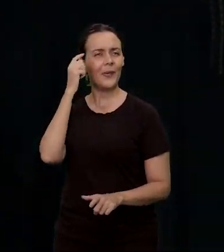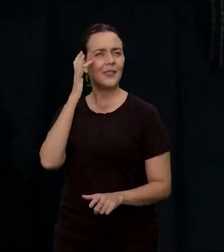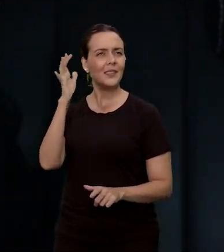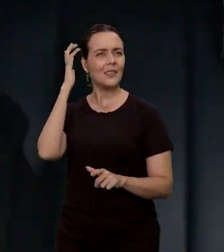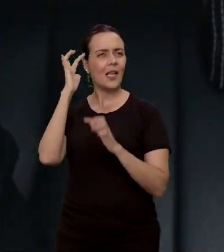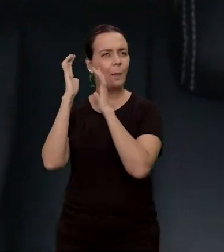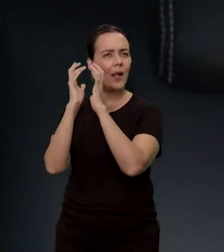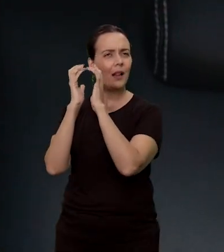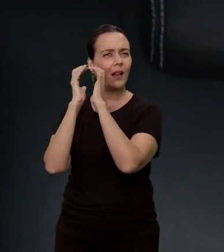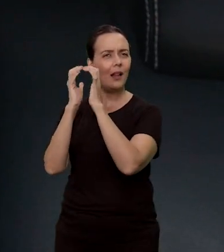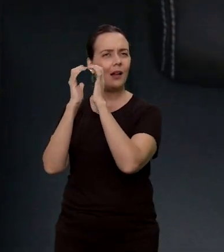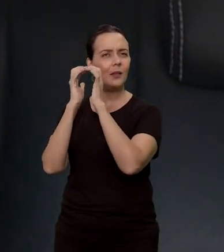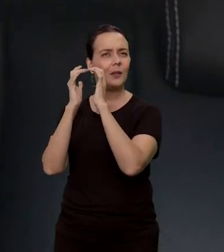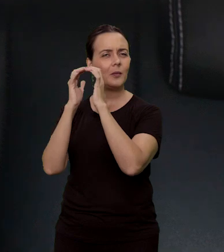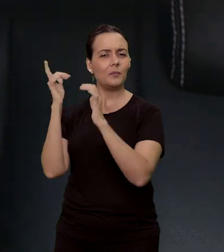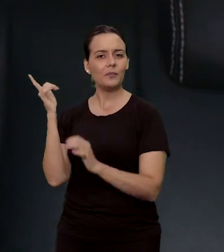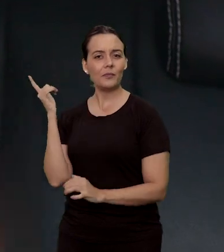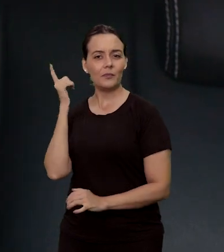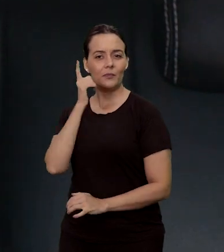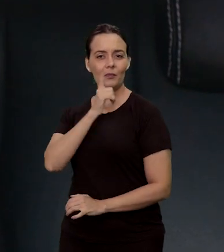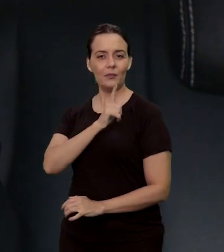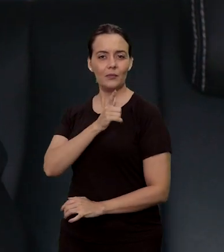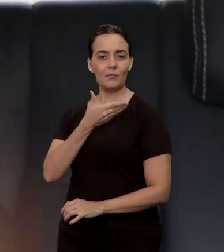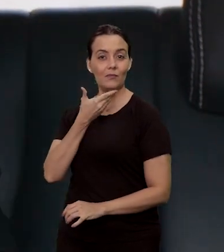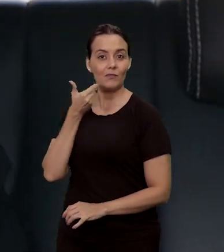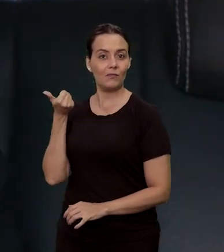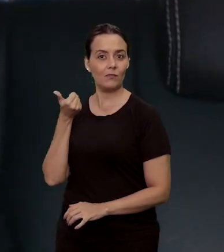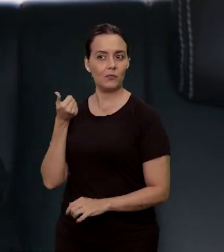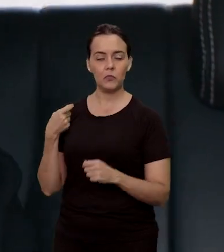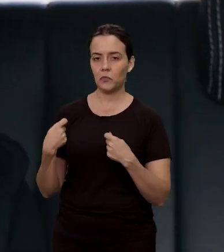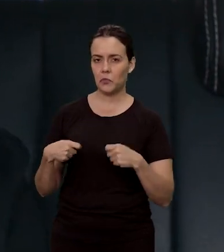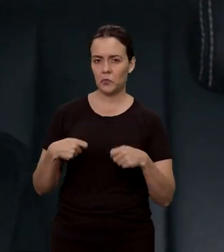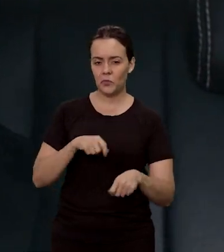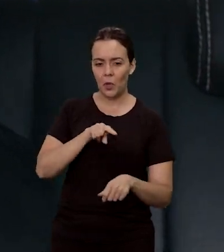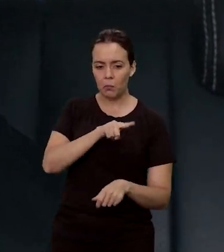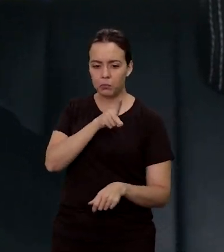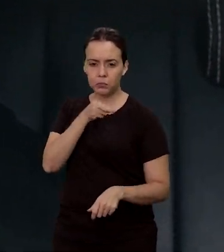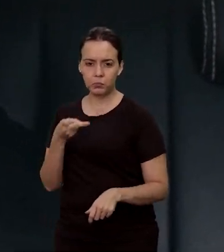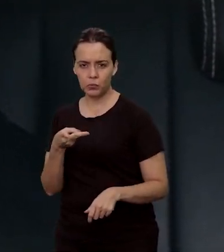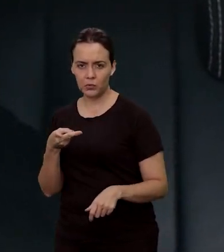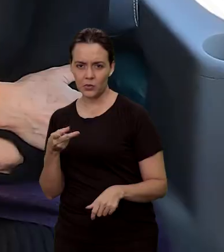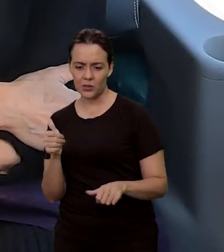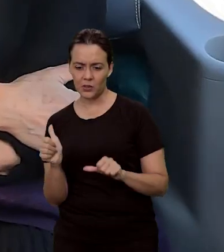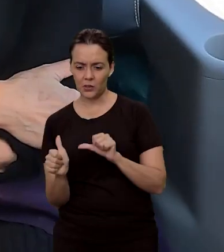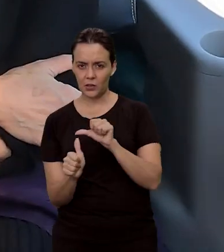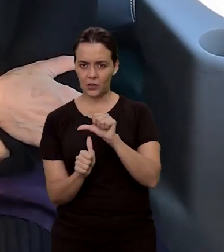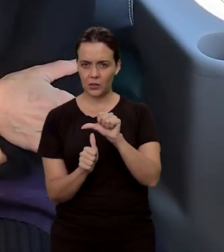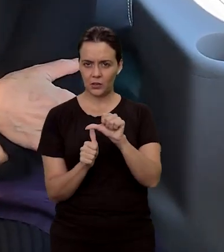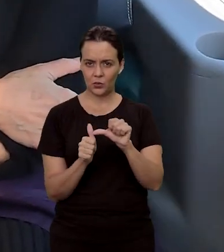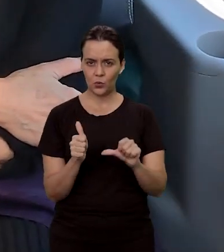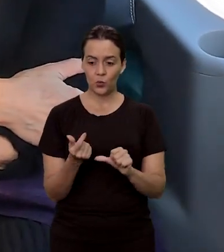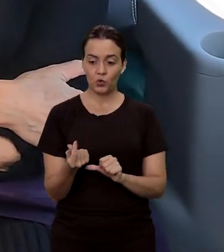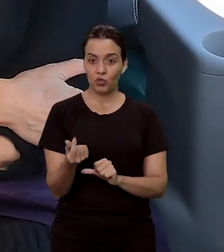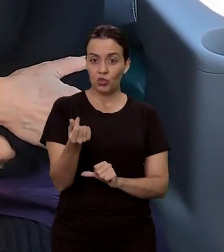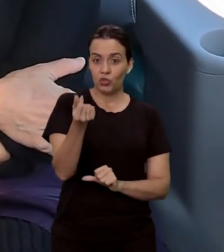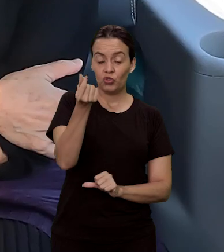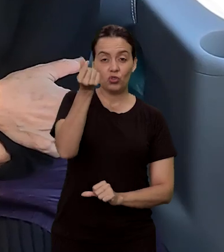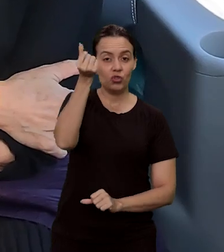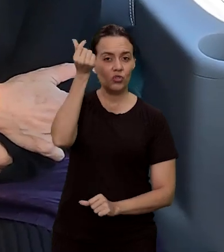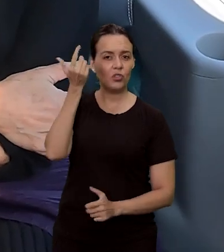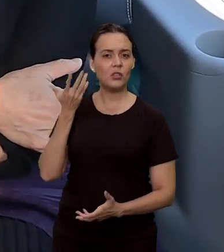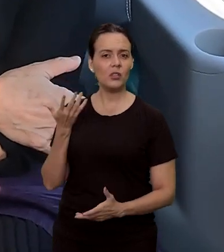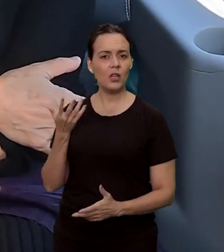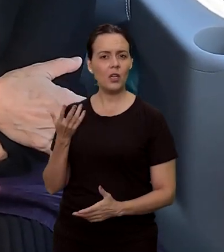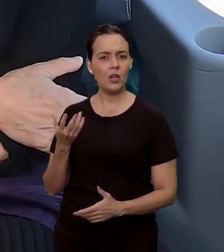algo prático, objetivo, né, seja na transformação nessa dimensão econômica dos negócios, do business. Exatamente. Seja